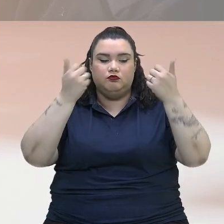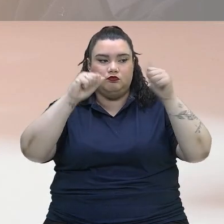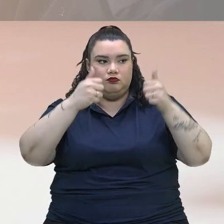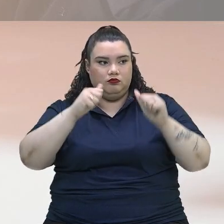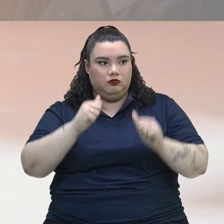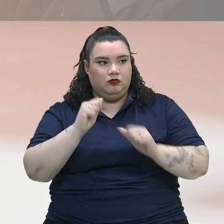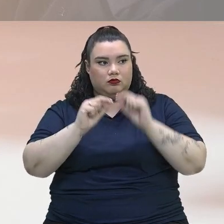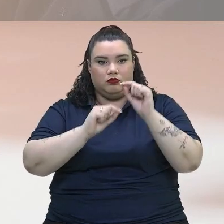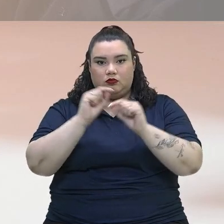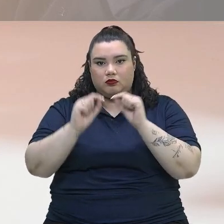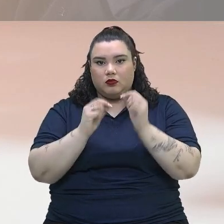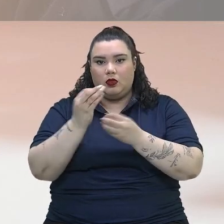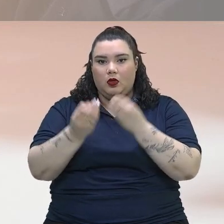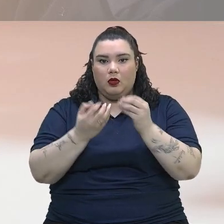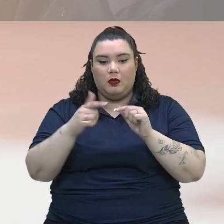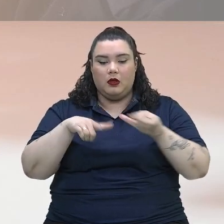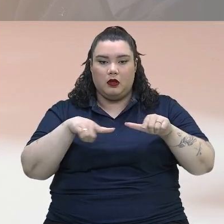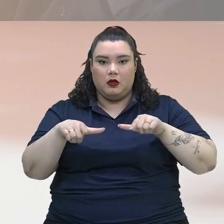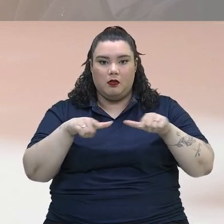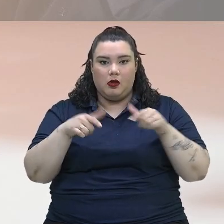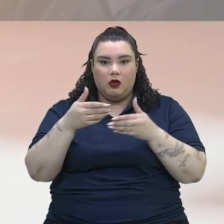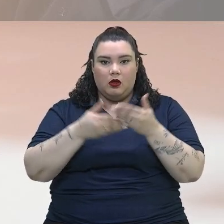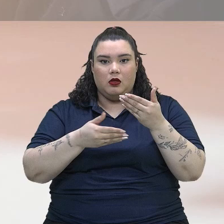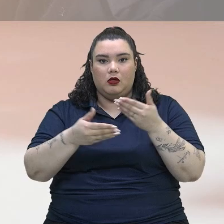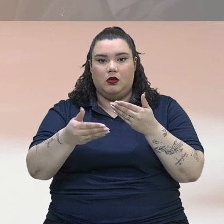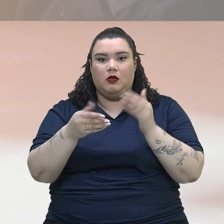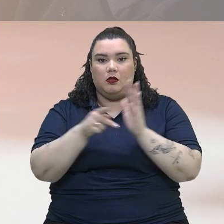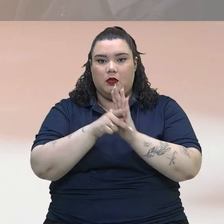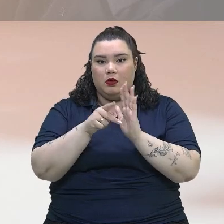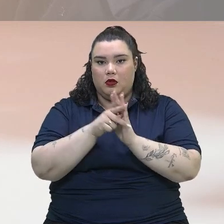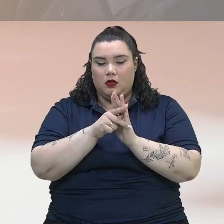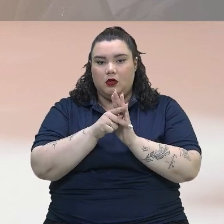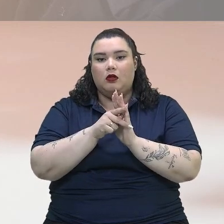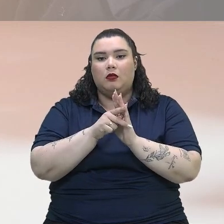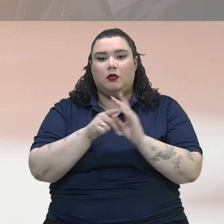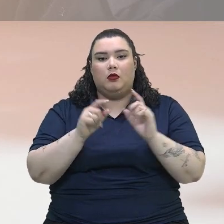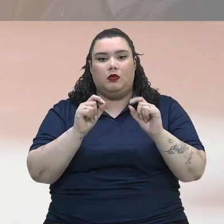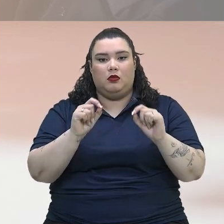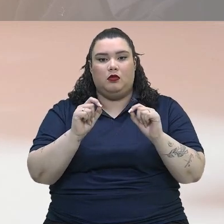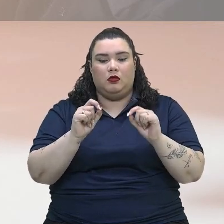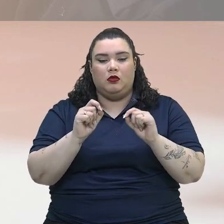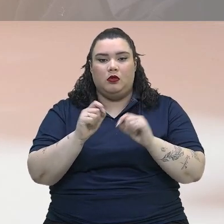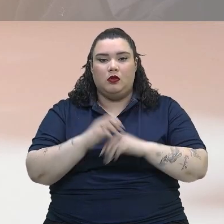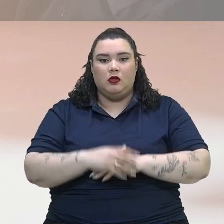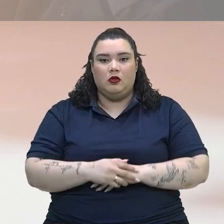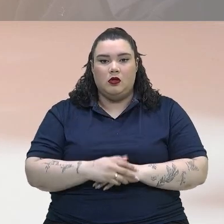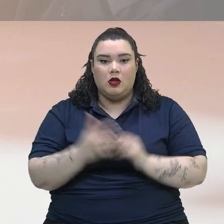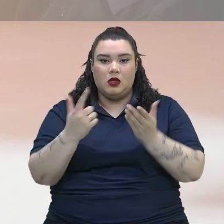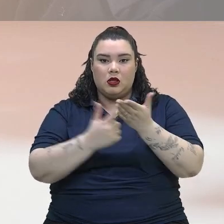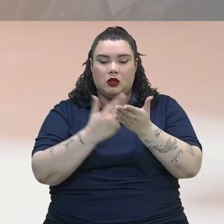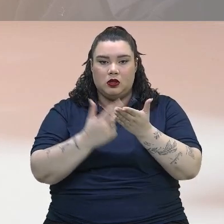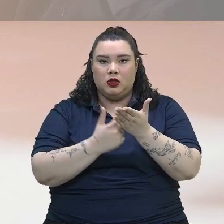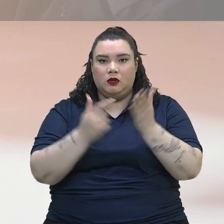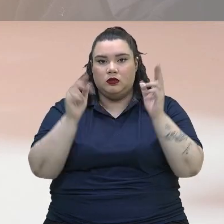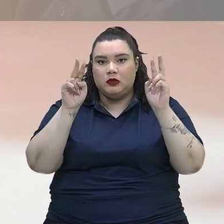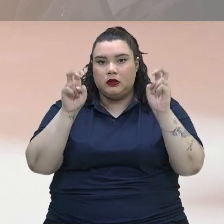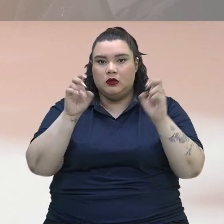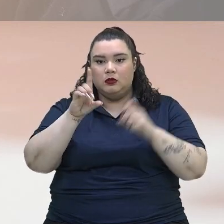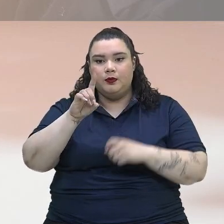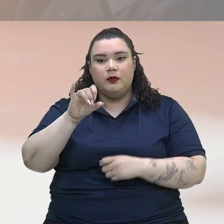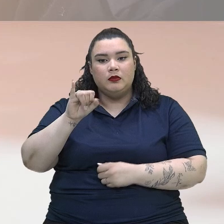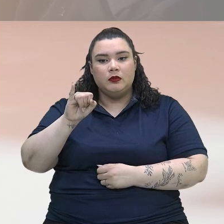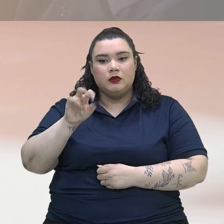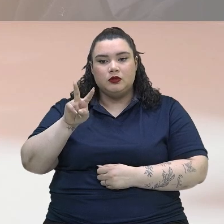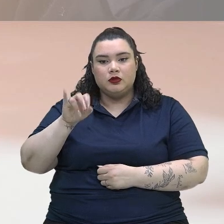vai analisar a questão do trabalho a partir da obra chamada Divisão Social do Trabalho. Então, nesta obra,